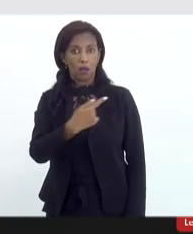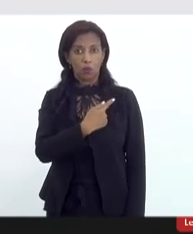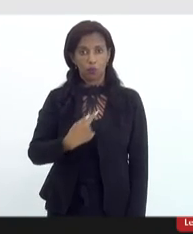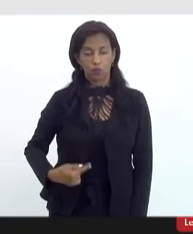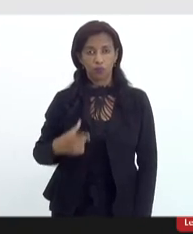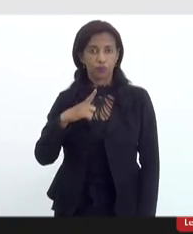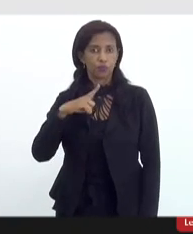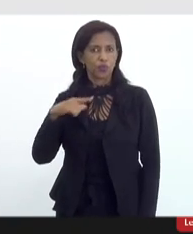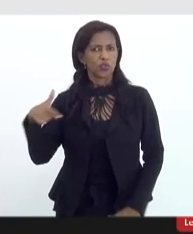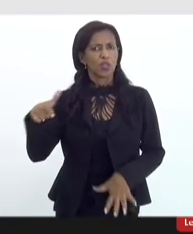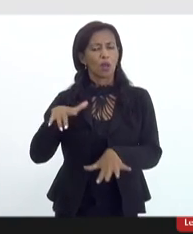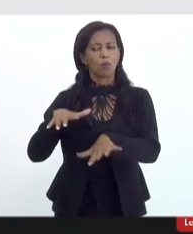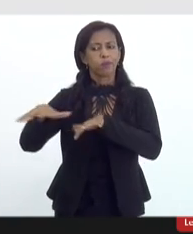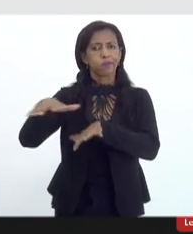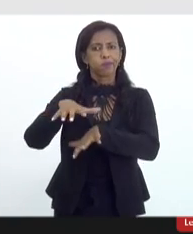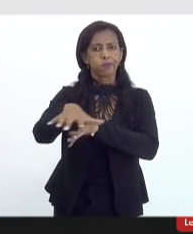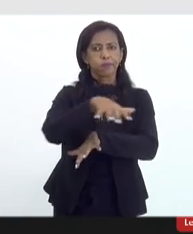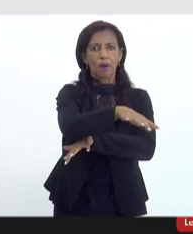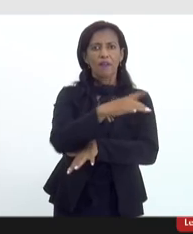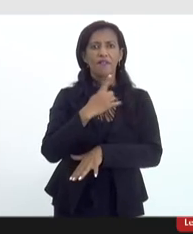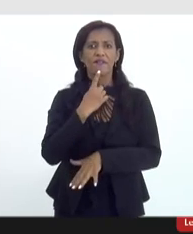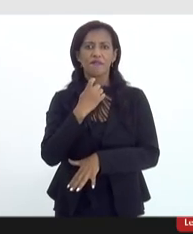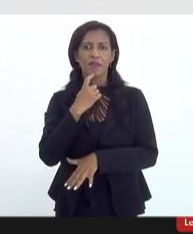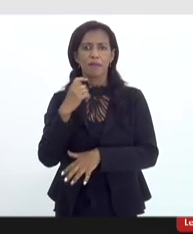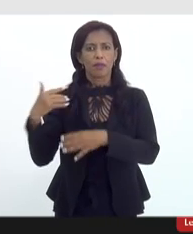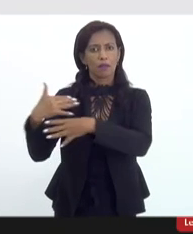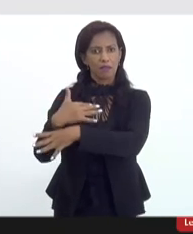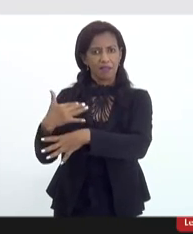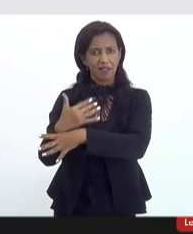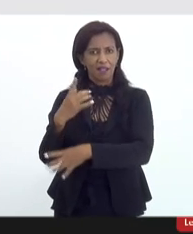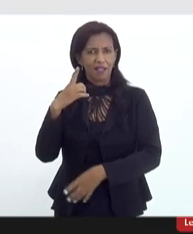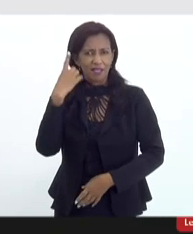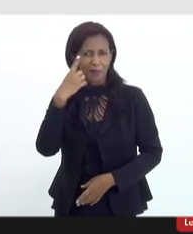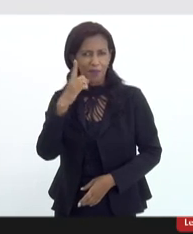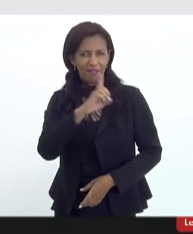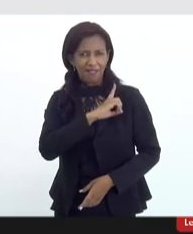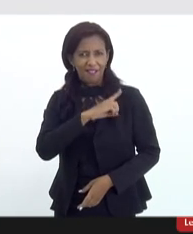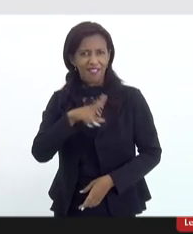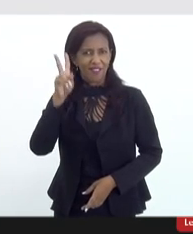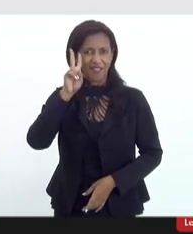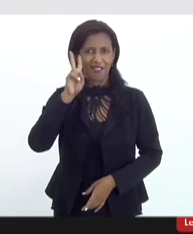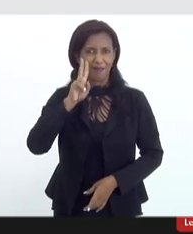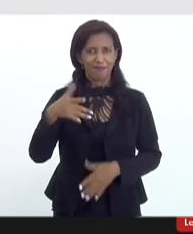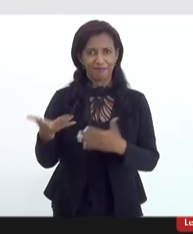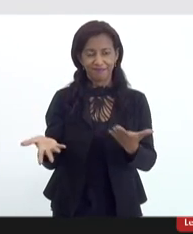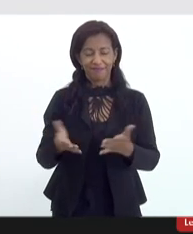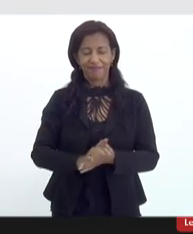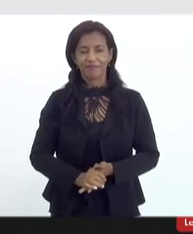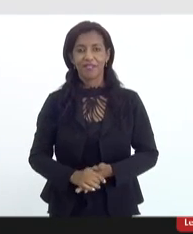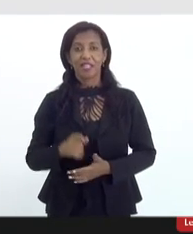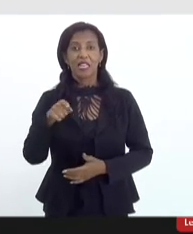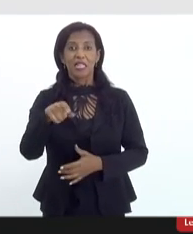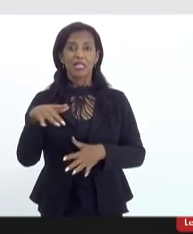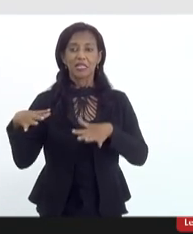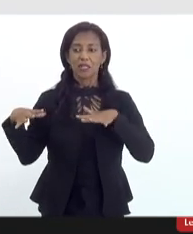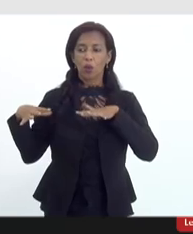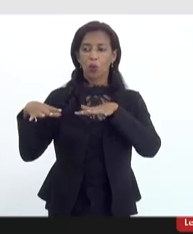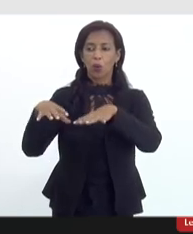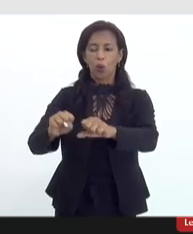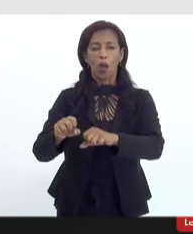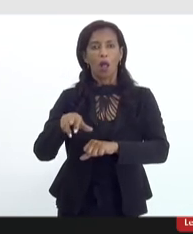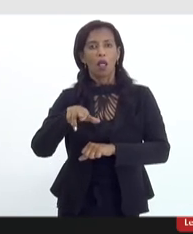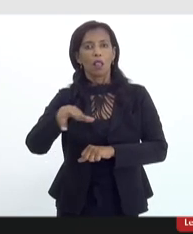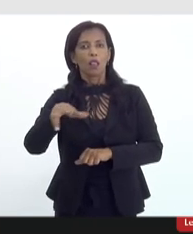a ocupação das áreas vermelhas da cidade. A deputada Marta Rocha deve lembrar completamente disso, né? E nessa ocupação, isso não